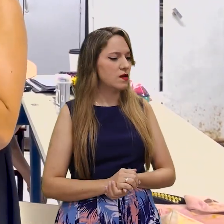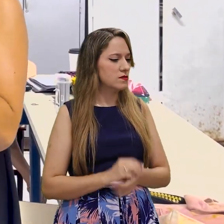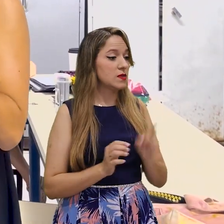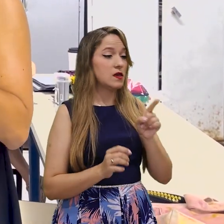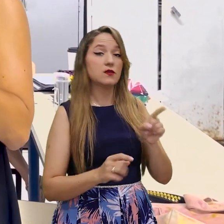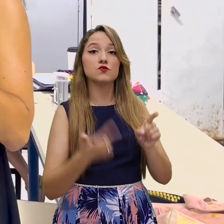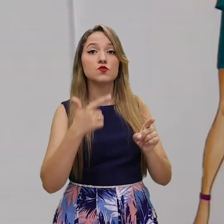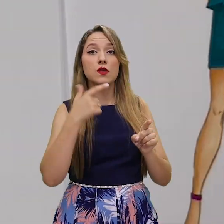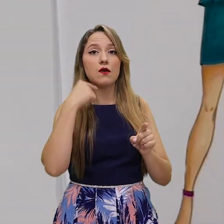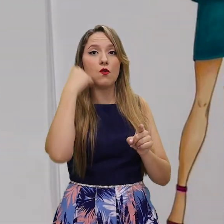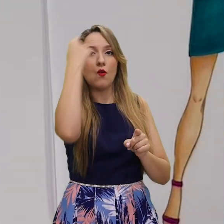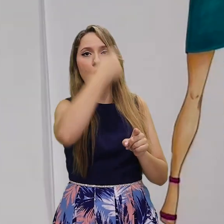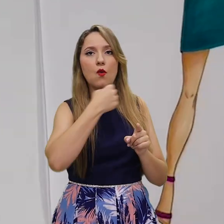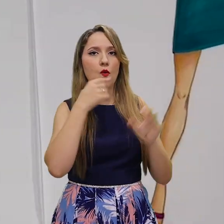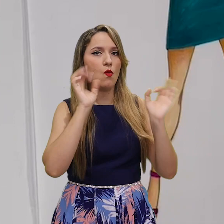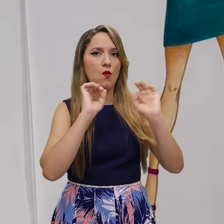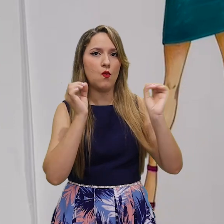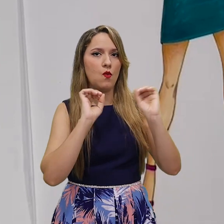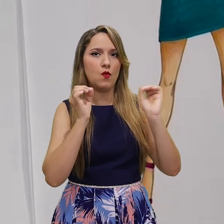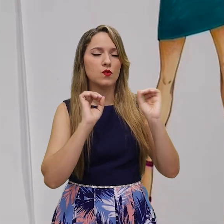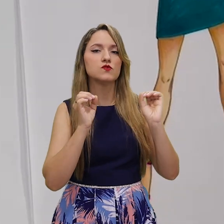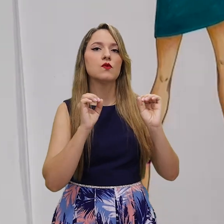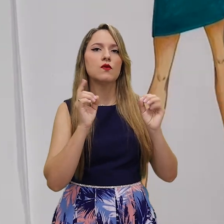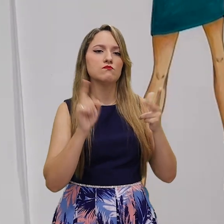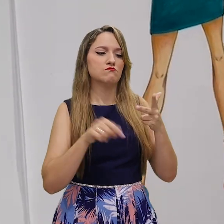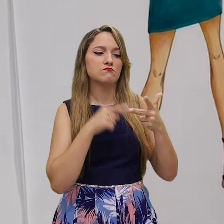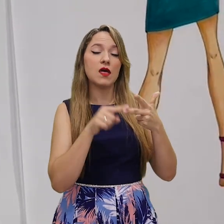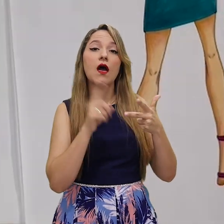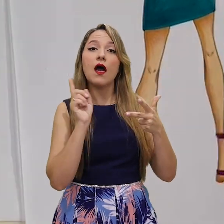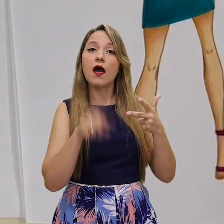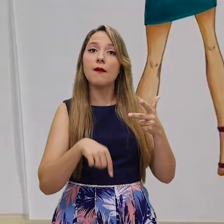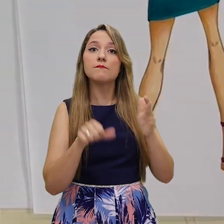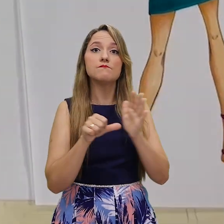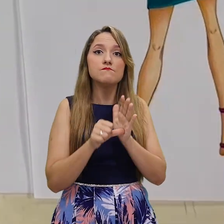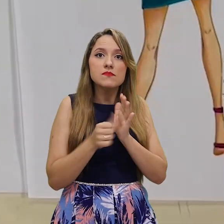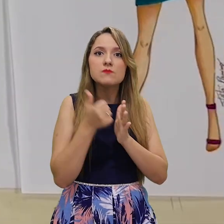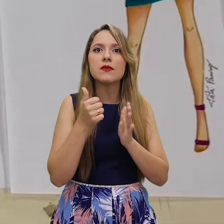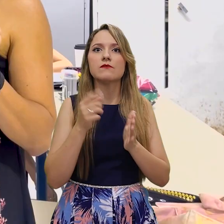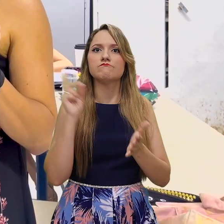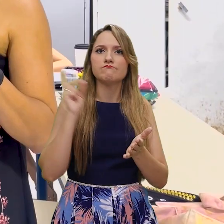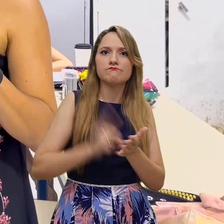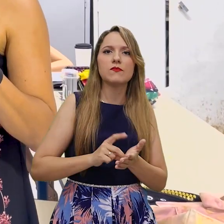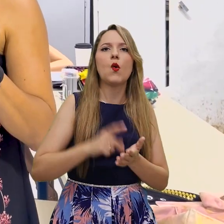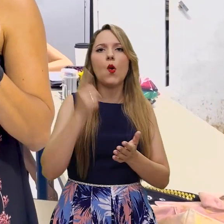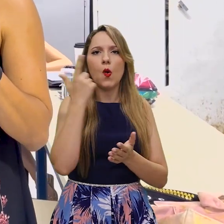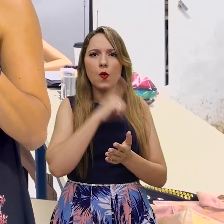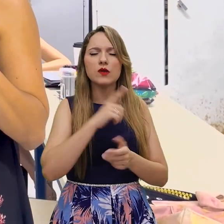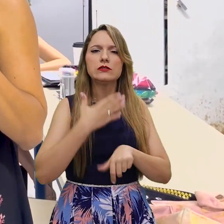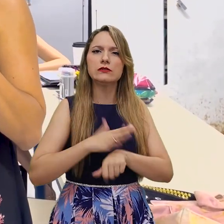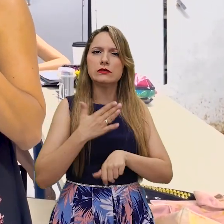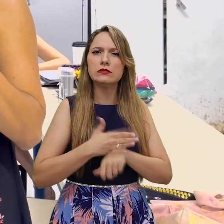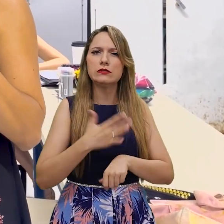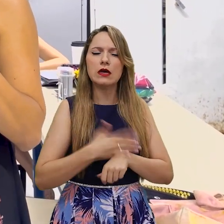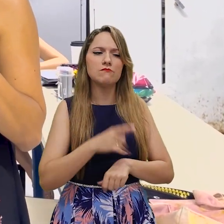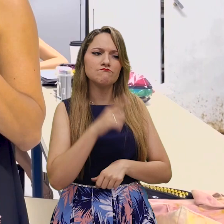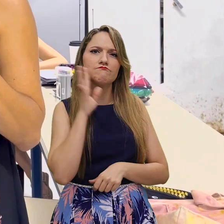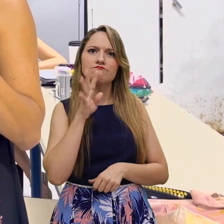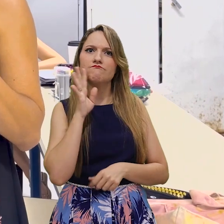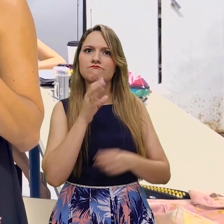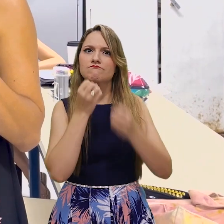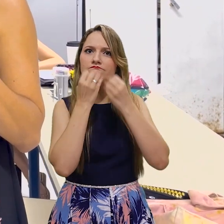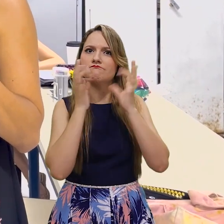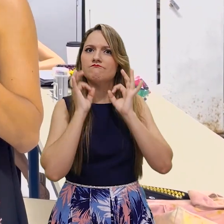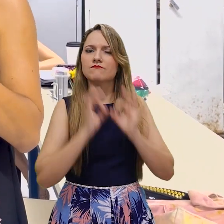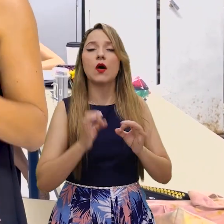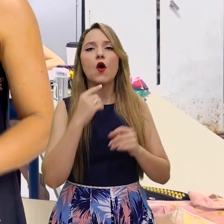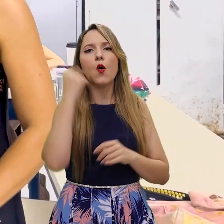foi o terceiro, que foi para a primeira coleção que a gente fez aqui no Bosque. Foi muito legal, mas assim, só mesmo o croquis não tinha